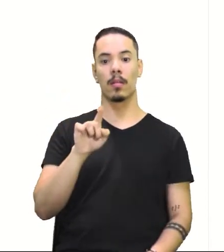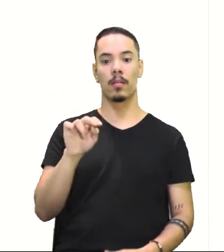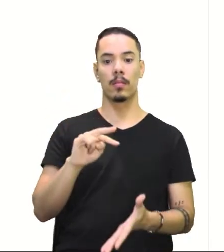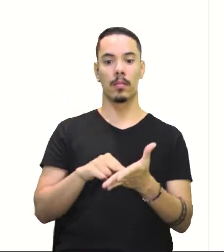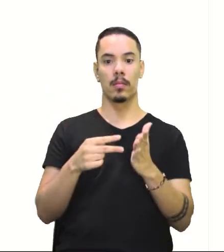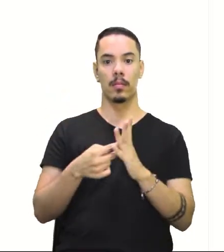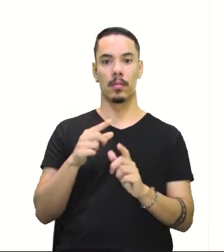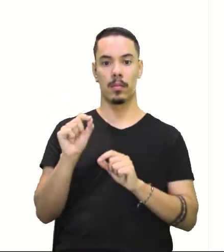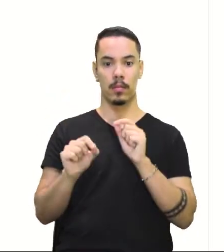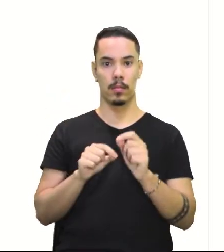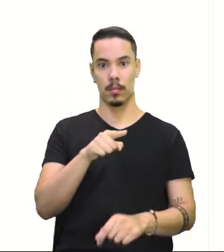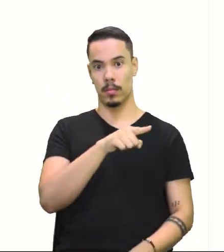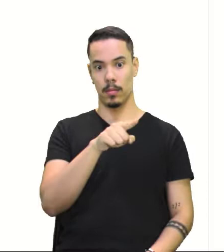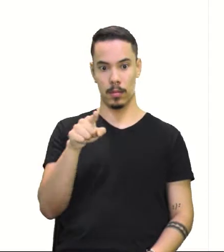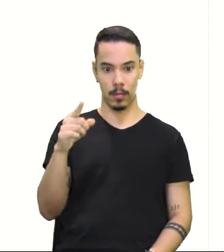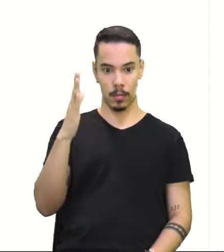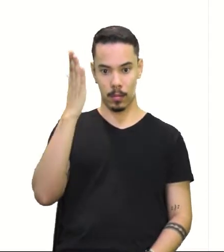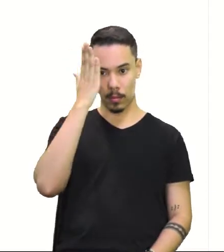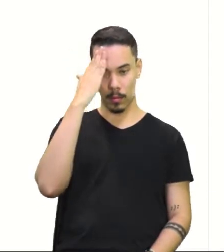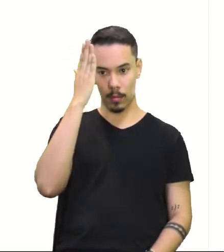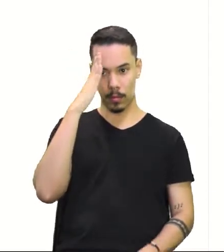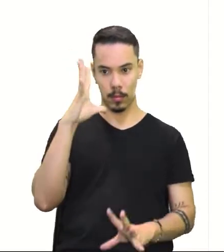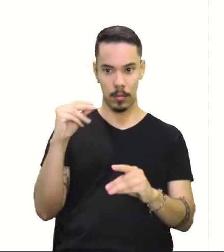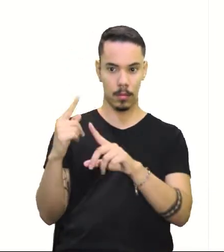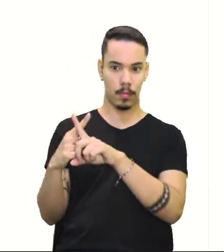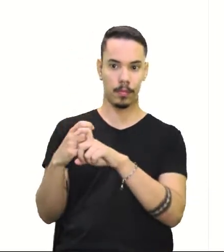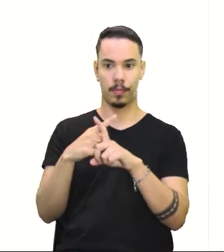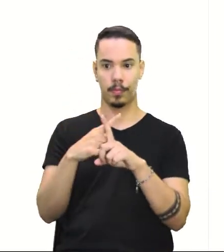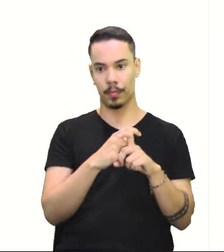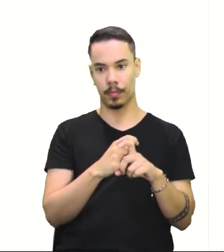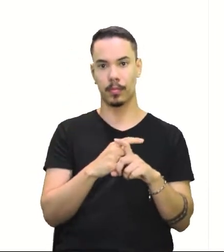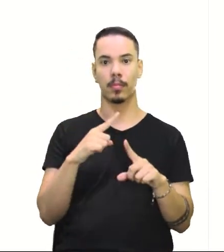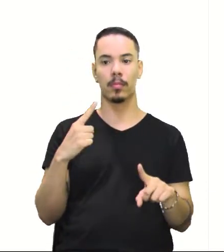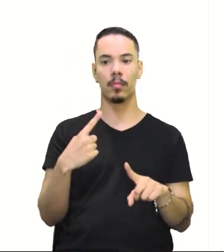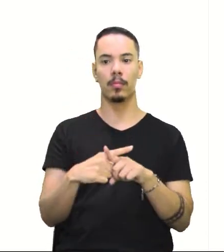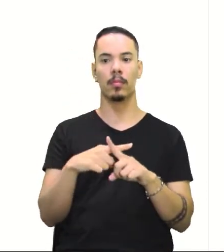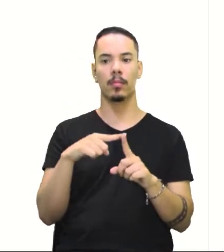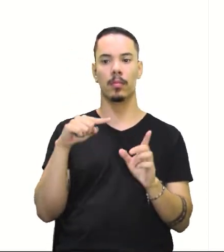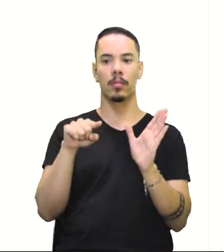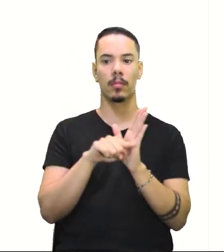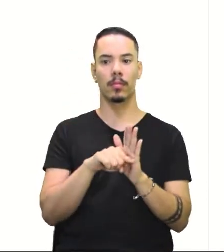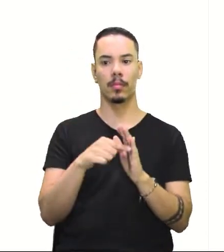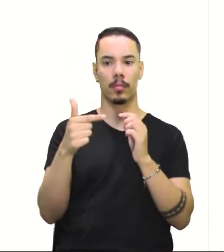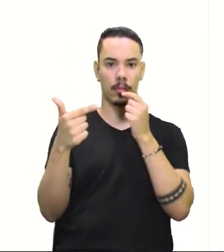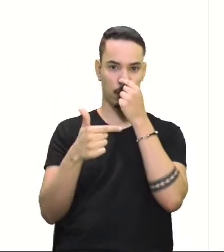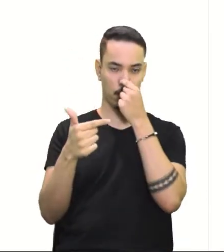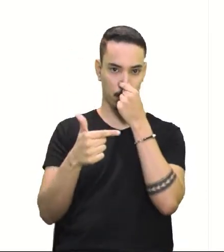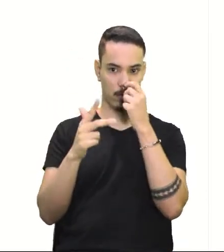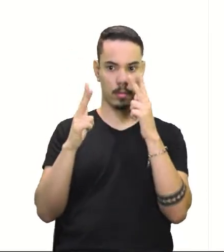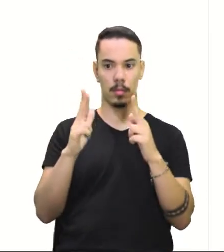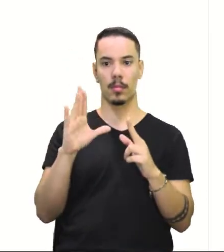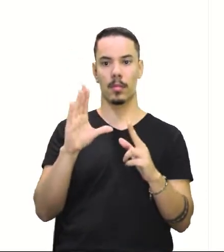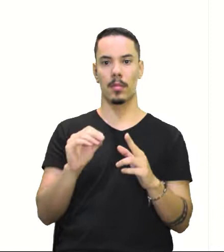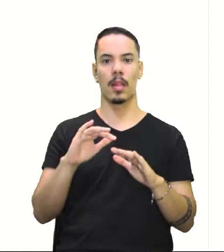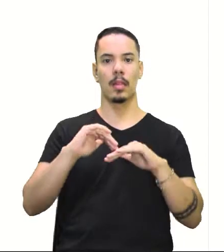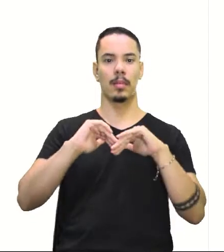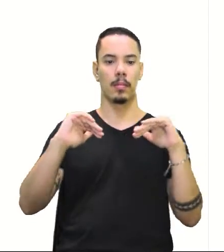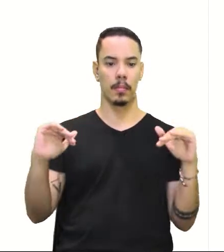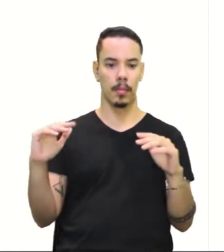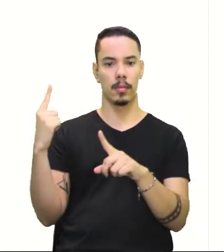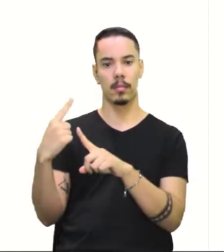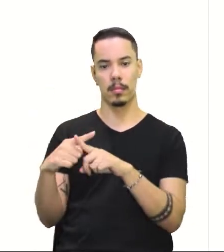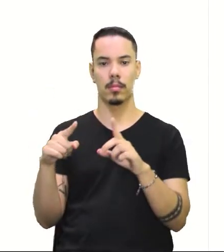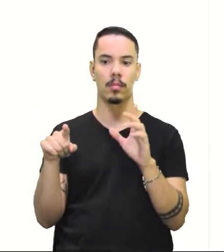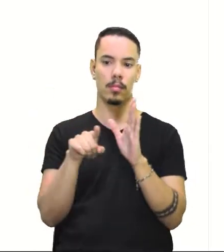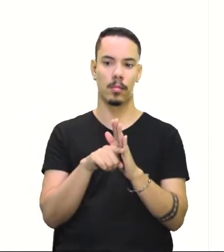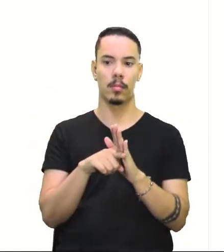A raiz é você pegar o seu polinômio x mais os 2 e igualar a zero. Tudo que tem x de um lado, tudo que não tem do outro, então meu x